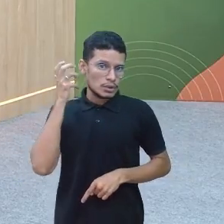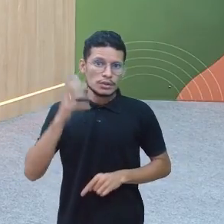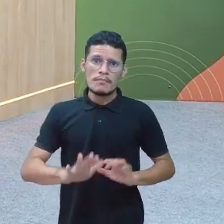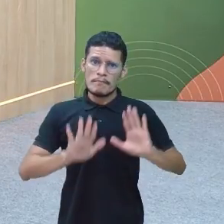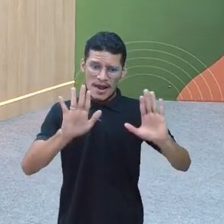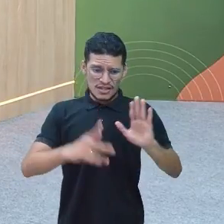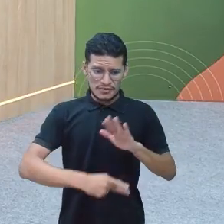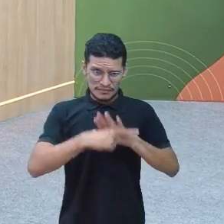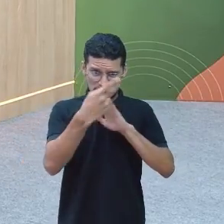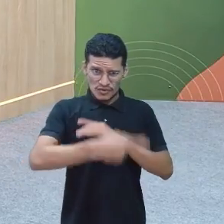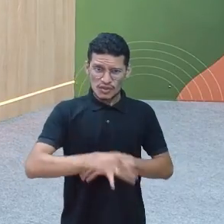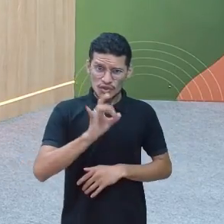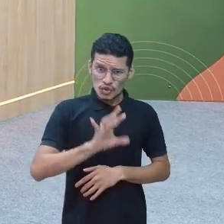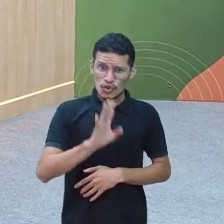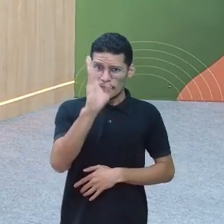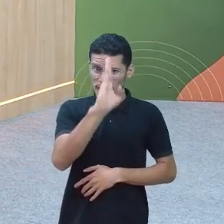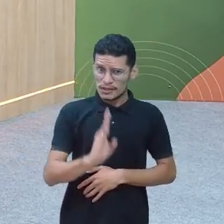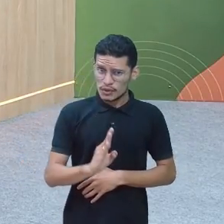ocorrem no Brasil?